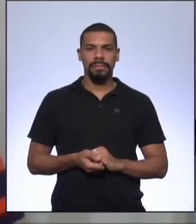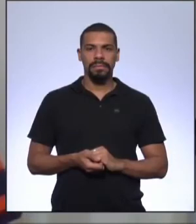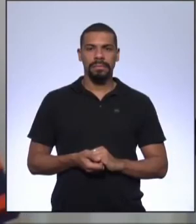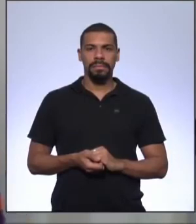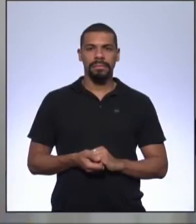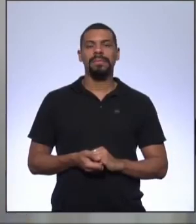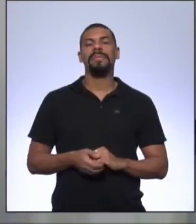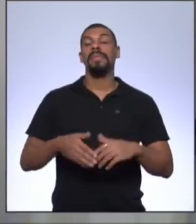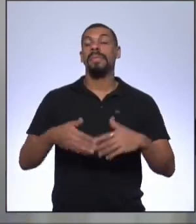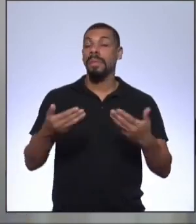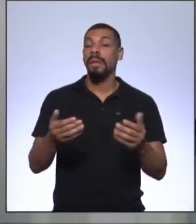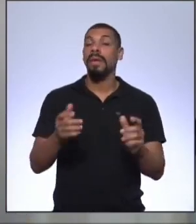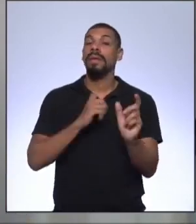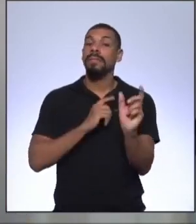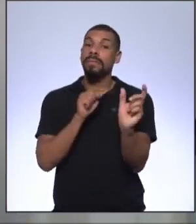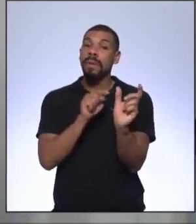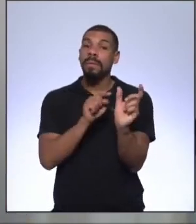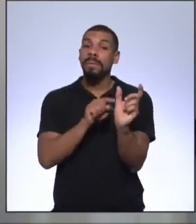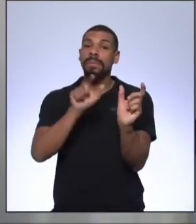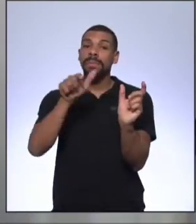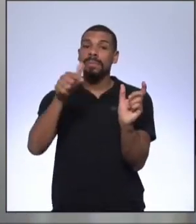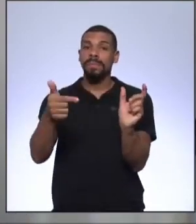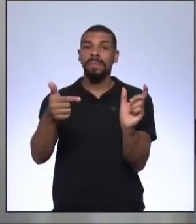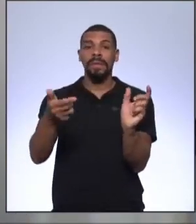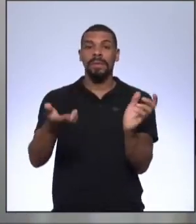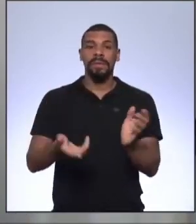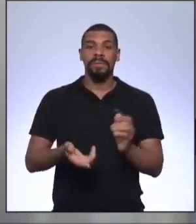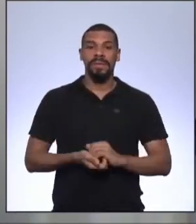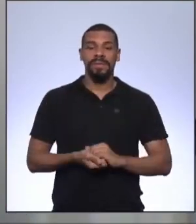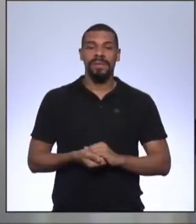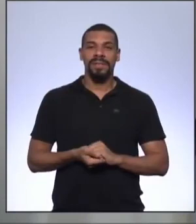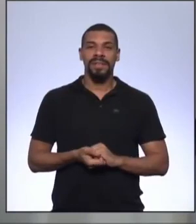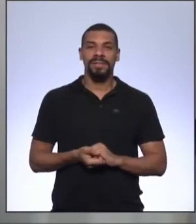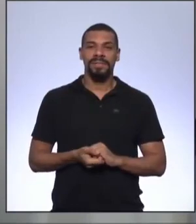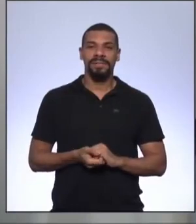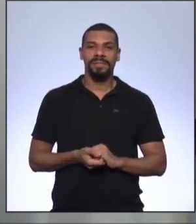using, vocês lembram quando a gente viu as aulas?